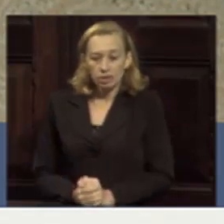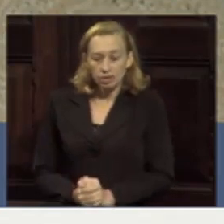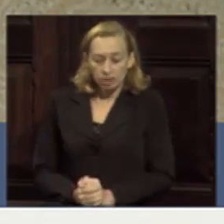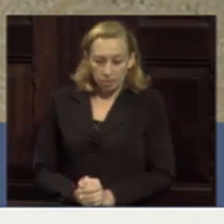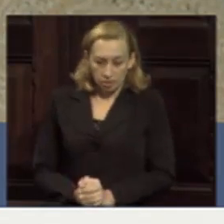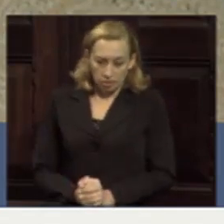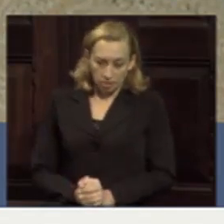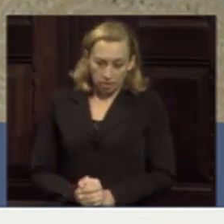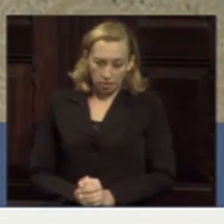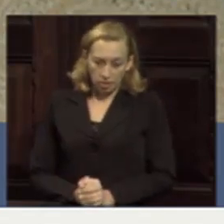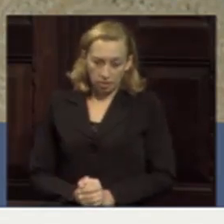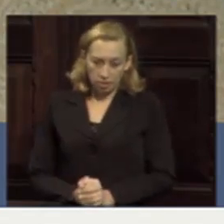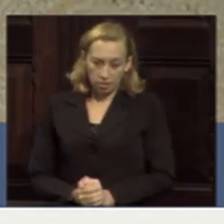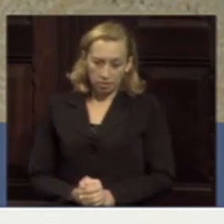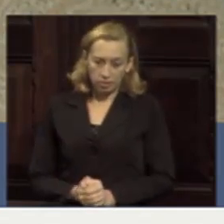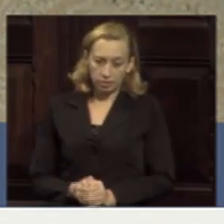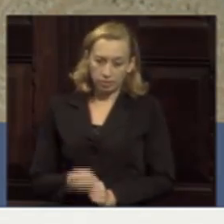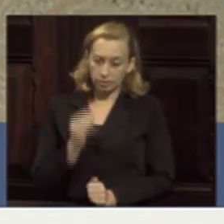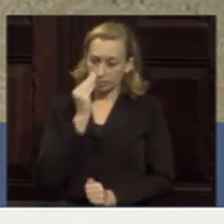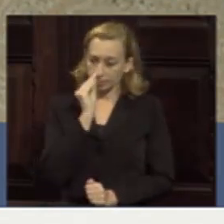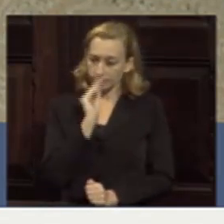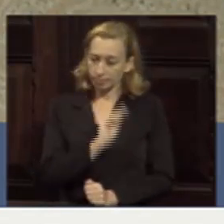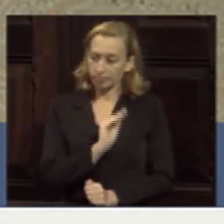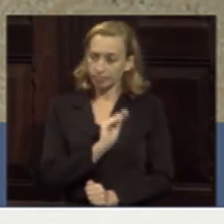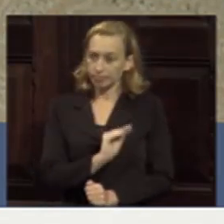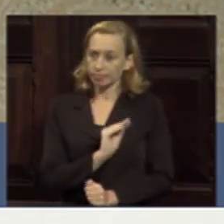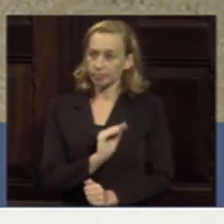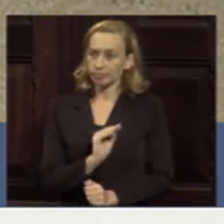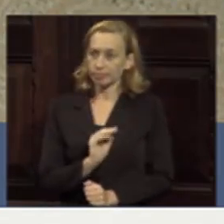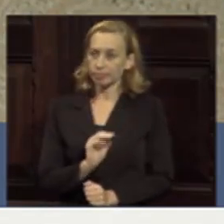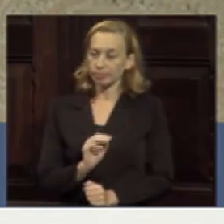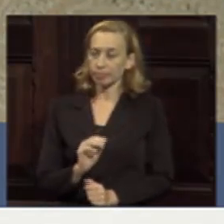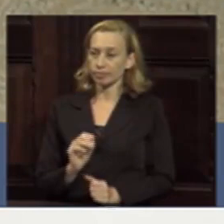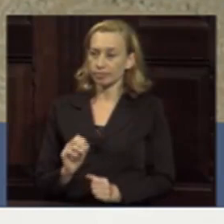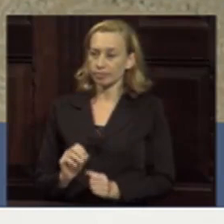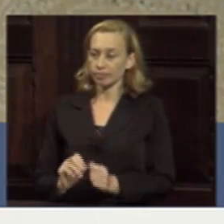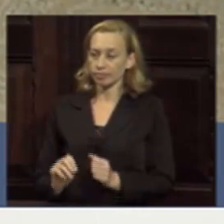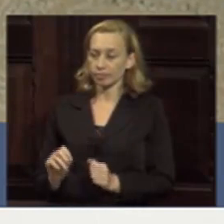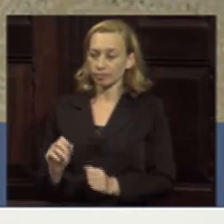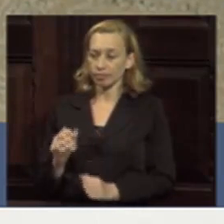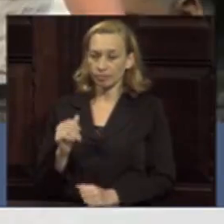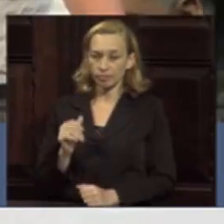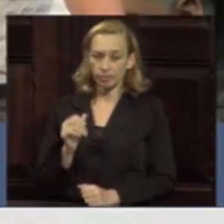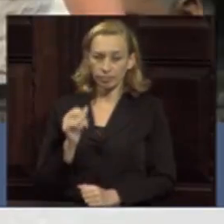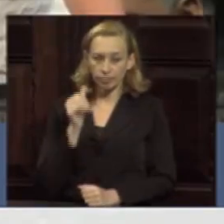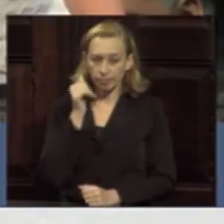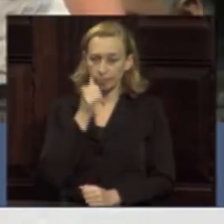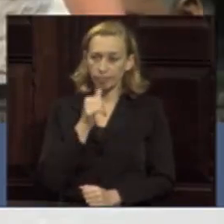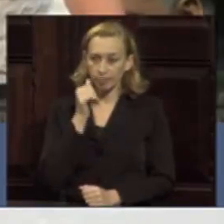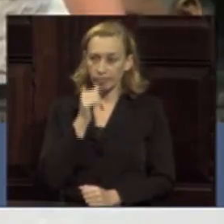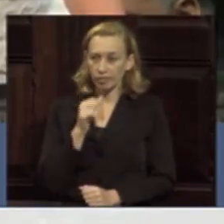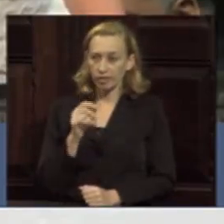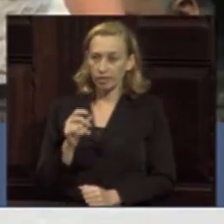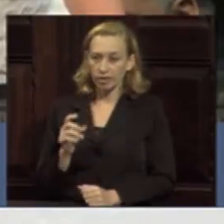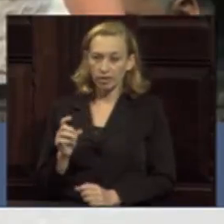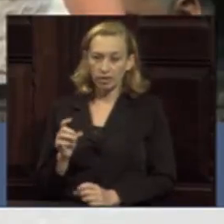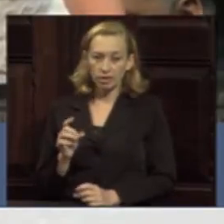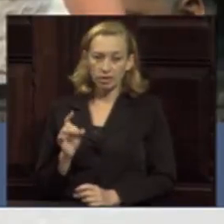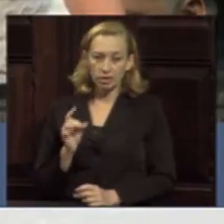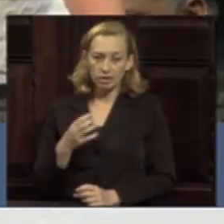Dispensar isso é deixar a mulher numa posição fragilizada. Obrigado, deputado Zaqueu. Deputada Tia